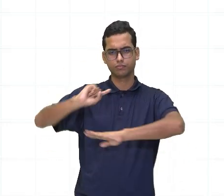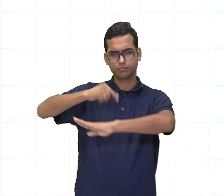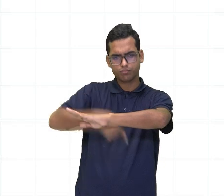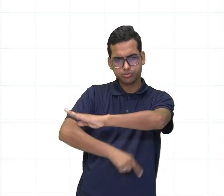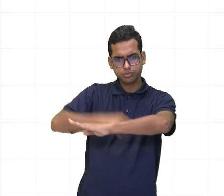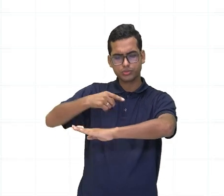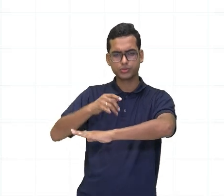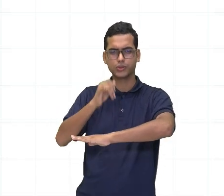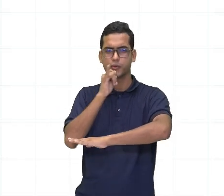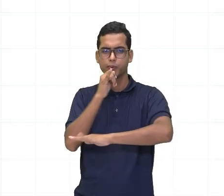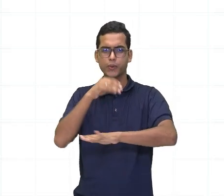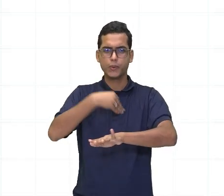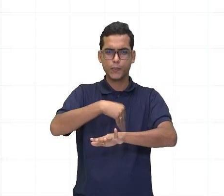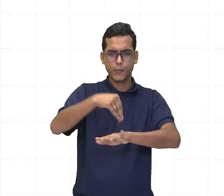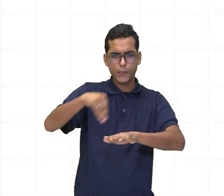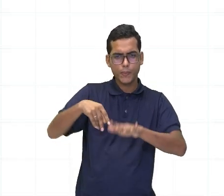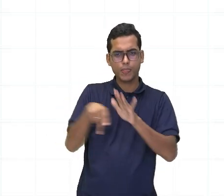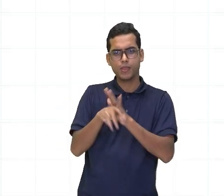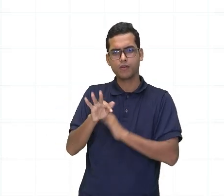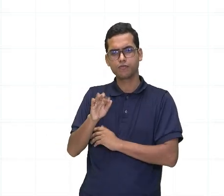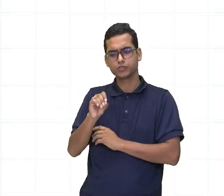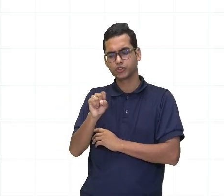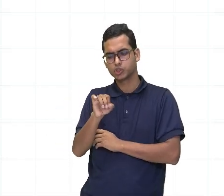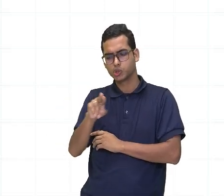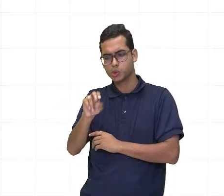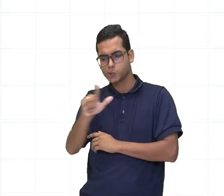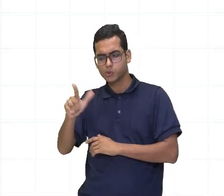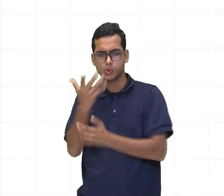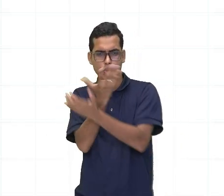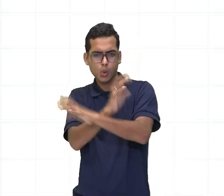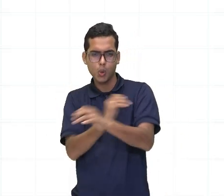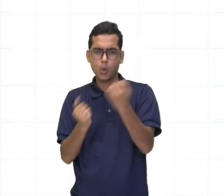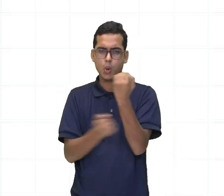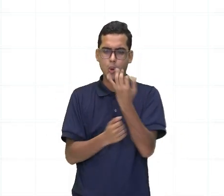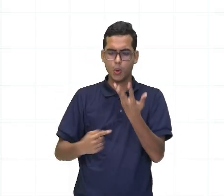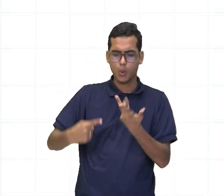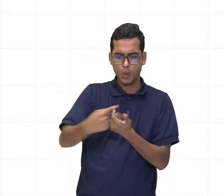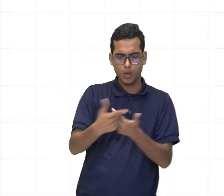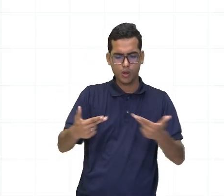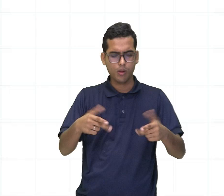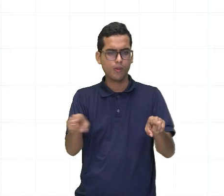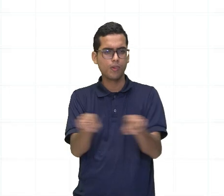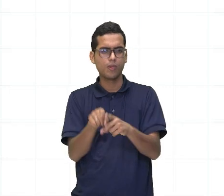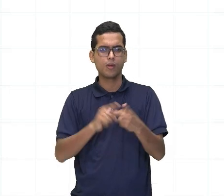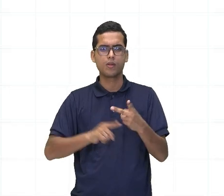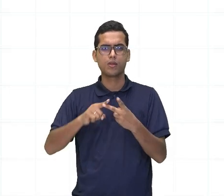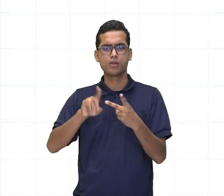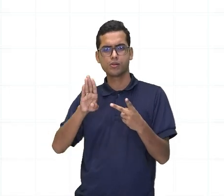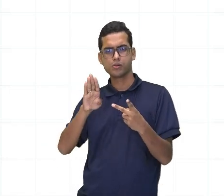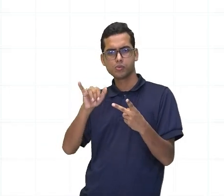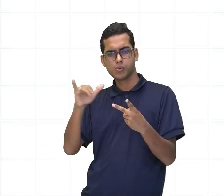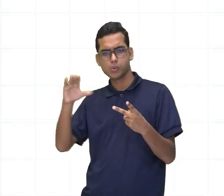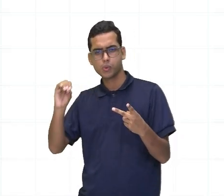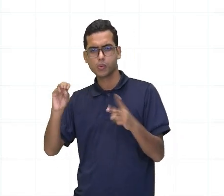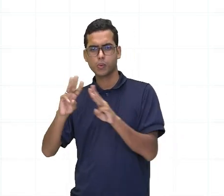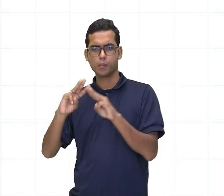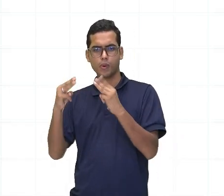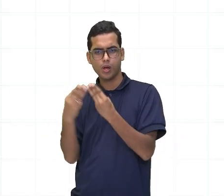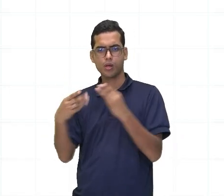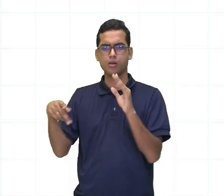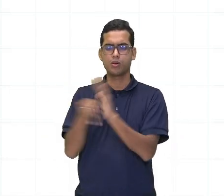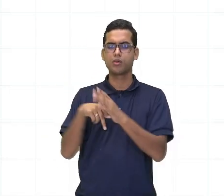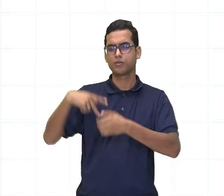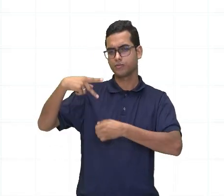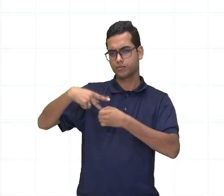ali, combustível fóssil, nós temos, né, vários exemplos, como principalmente oriundos do petróleo,